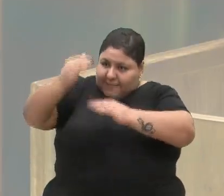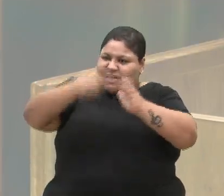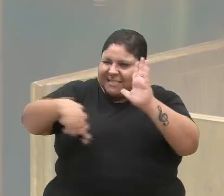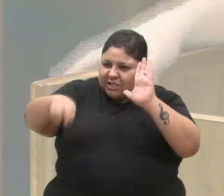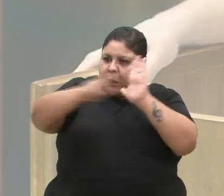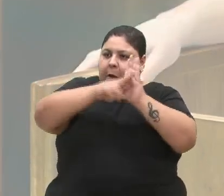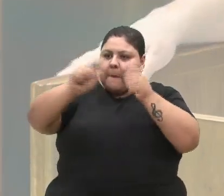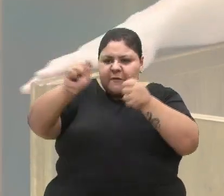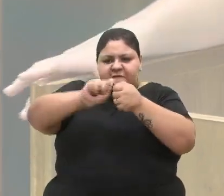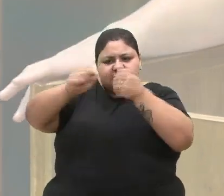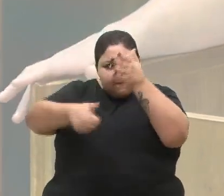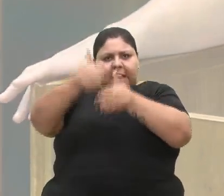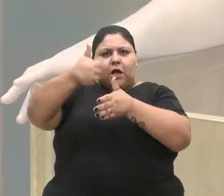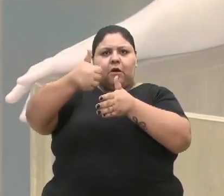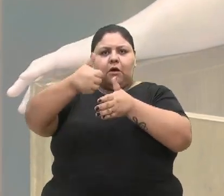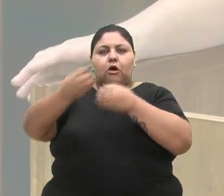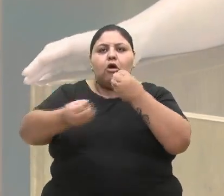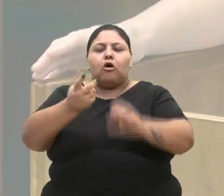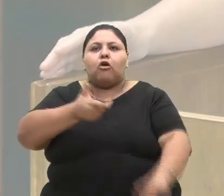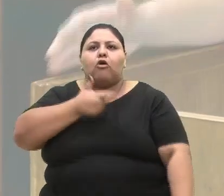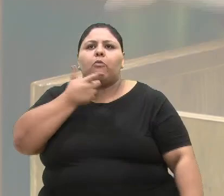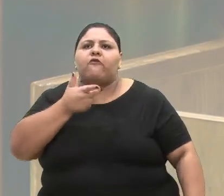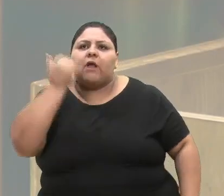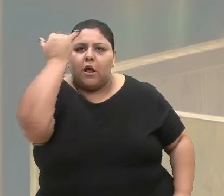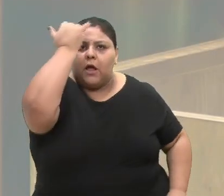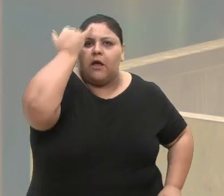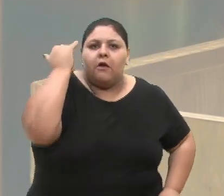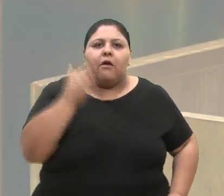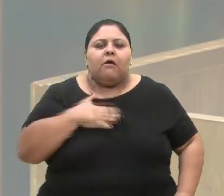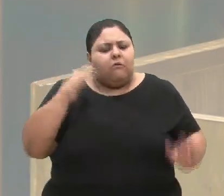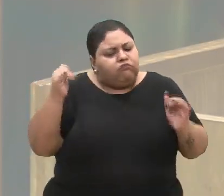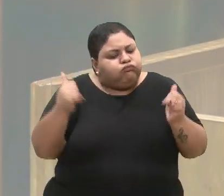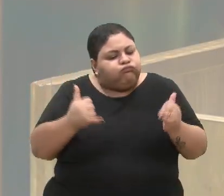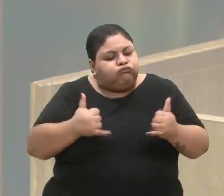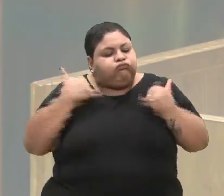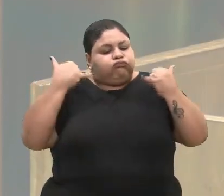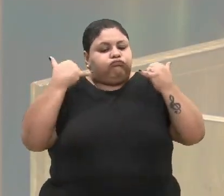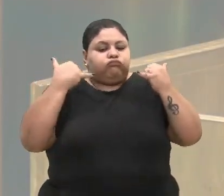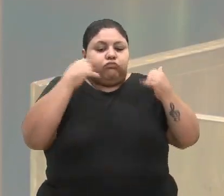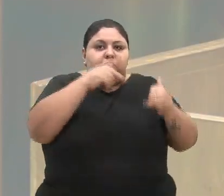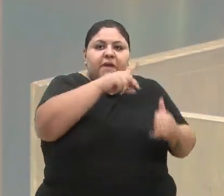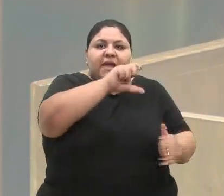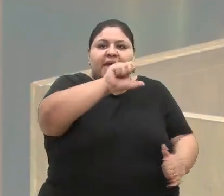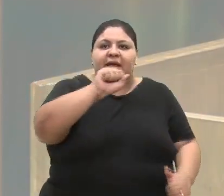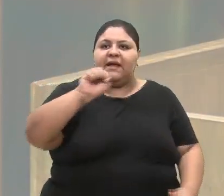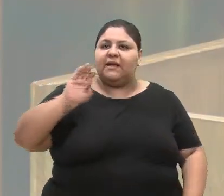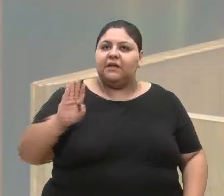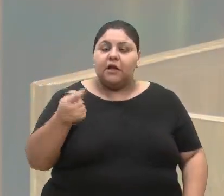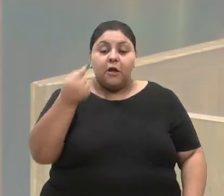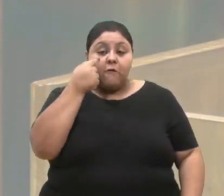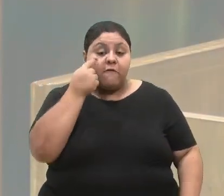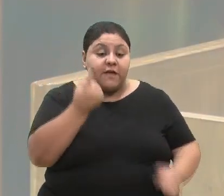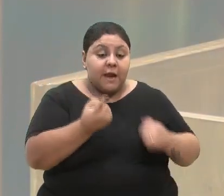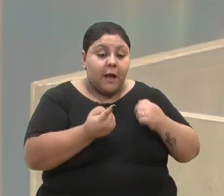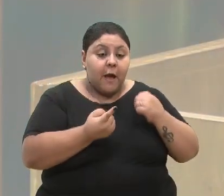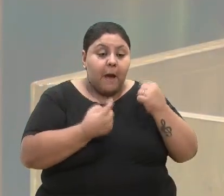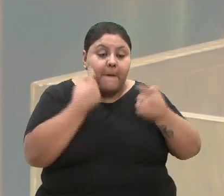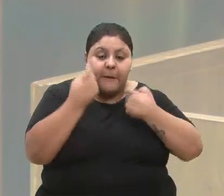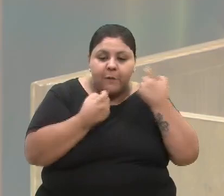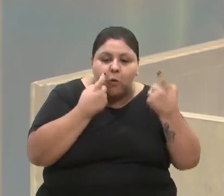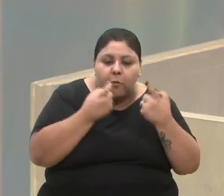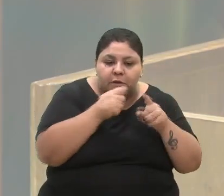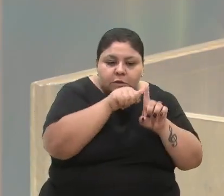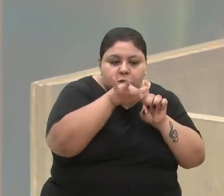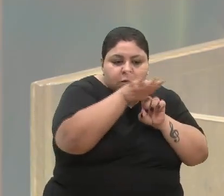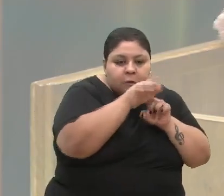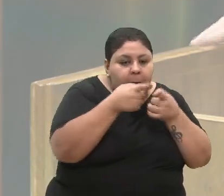fazer mais ainda. Como falou o vereador Zé, me enche de orgulho estar no PSB, ver a preocupação que a gente tem com o social, mas